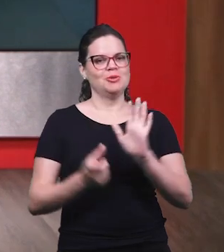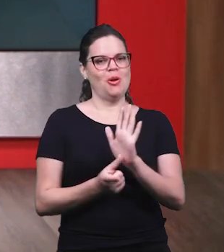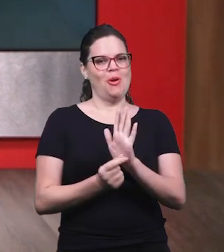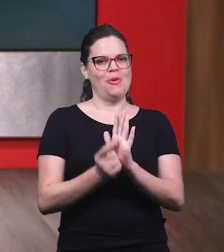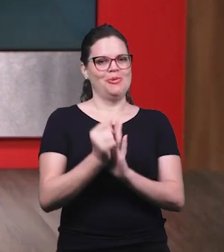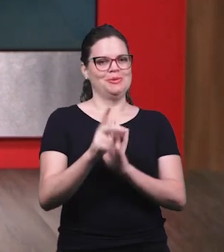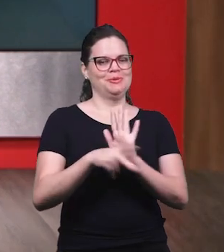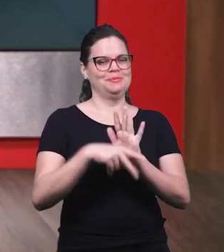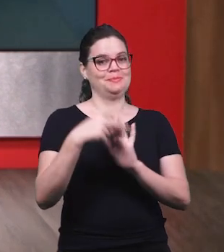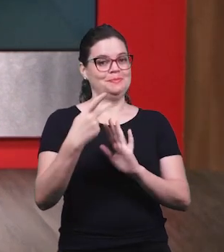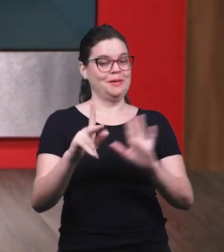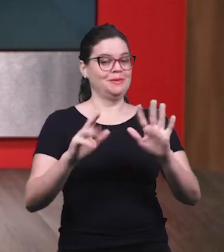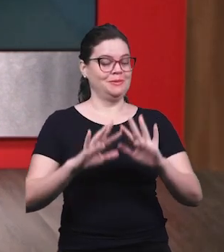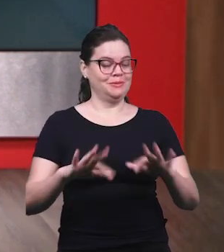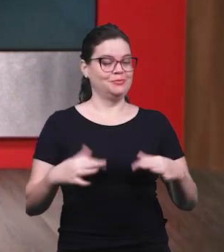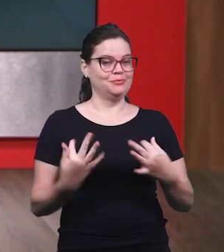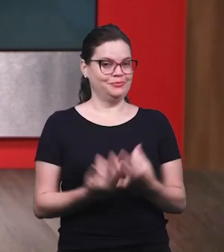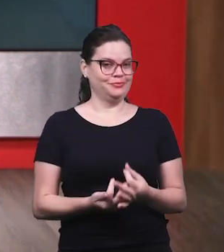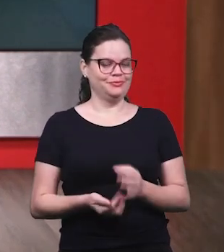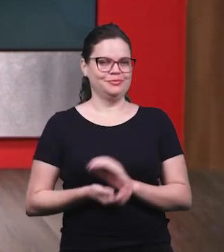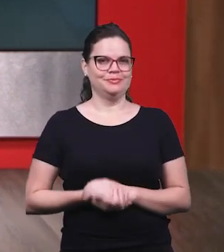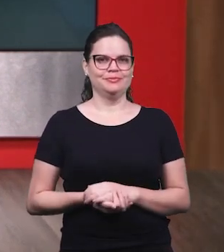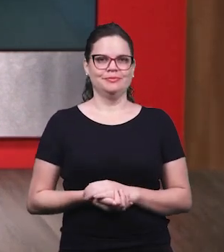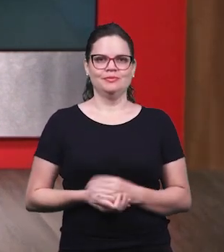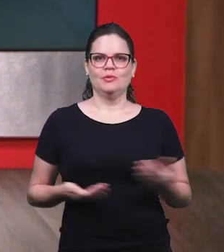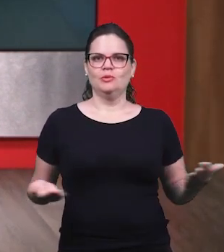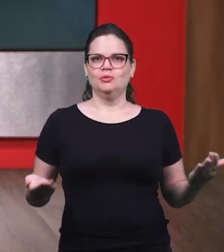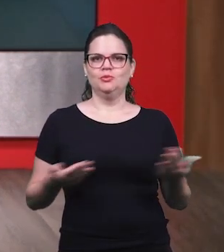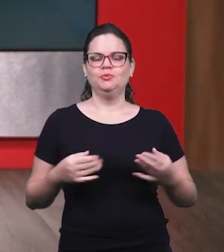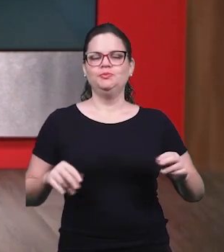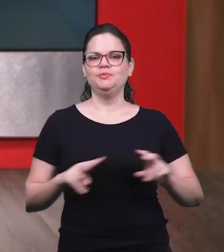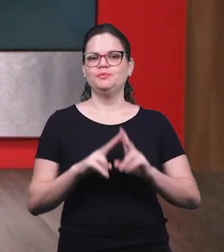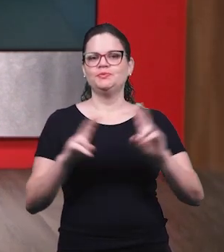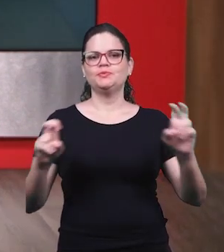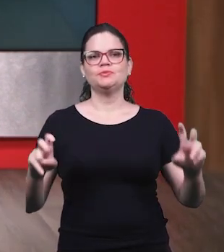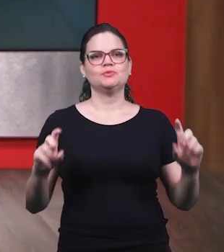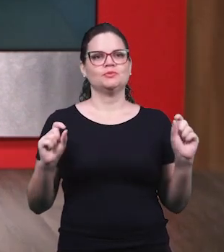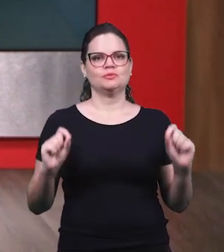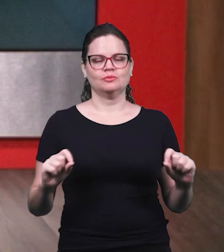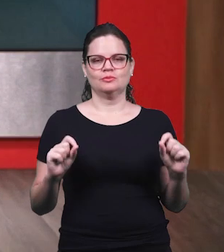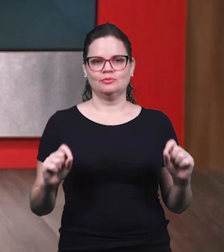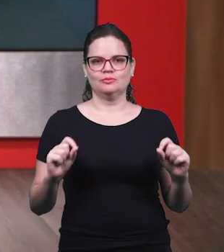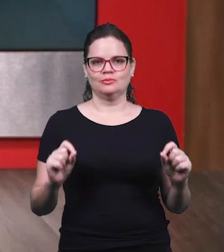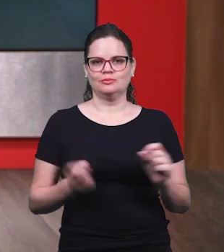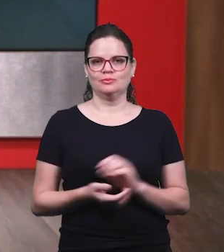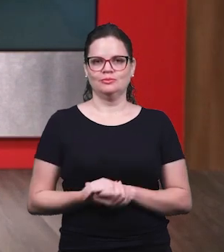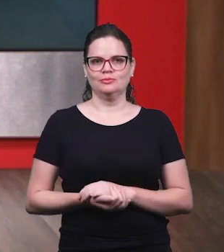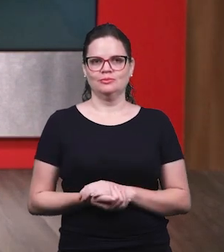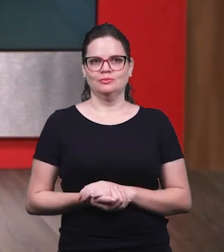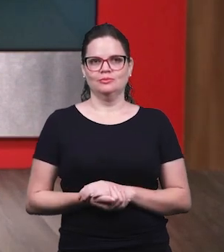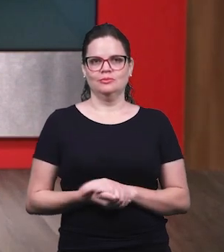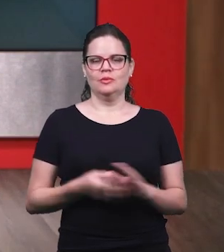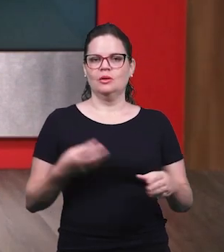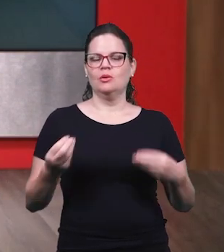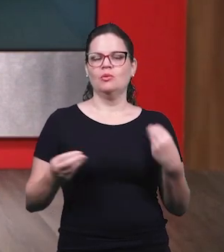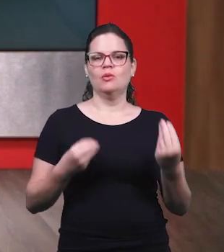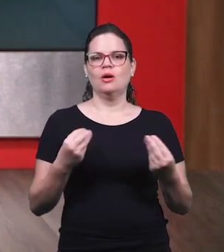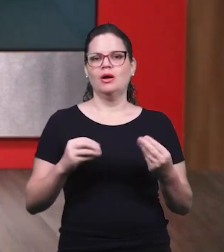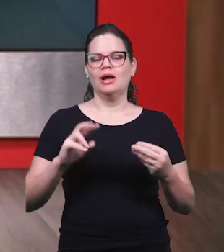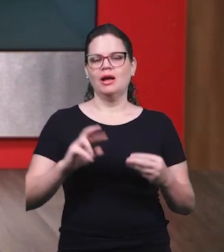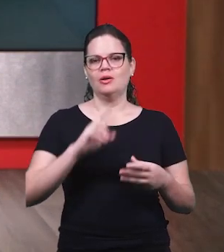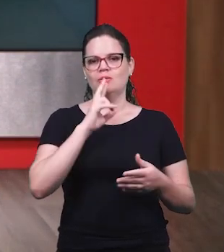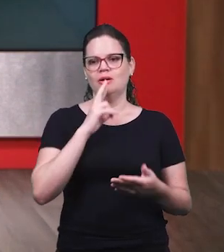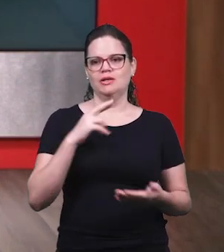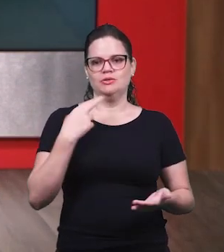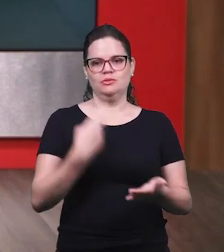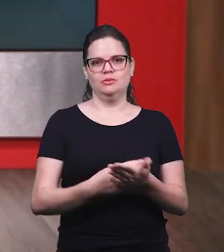orçamento familiar. Desta oportunidade, nós vamos falar sobre os efeitos